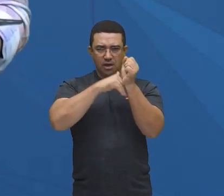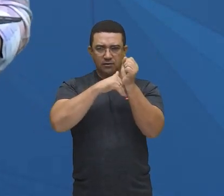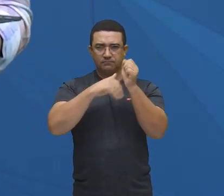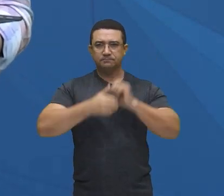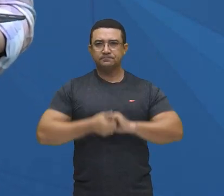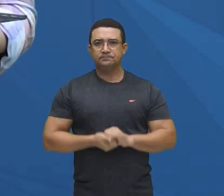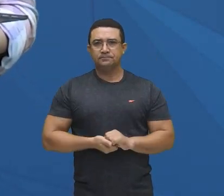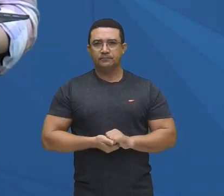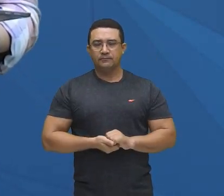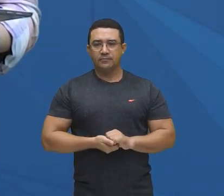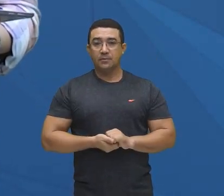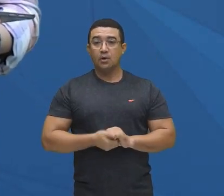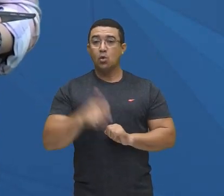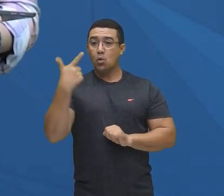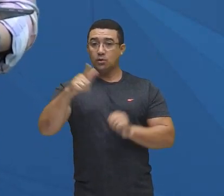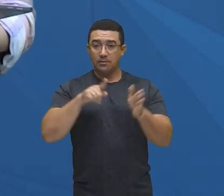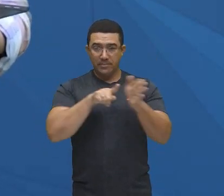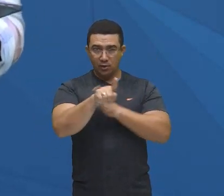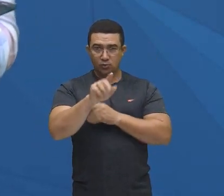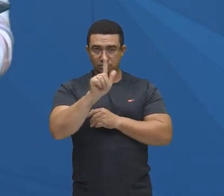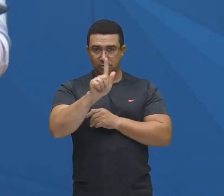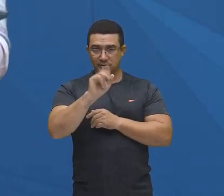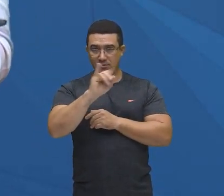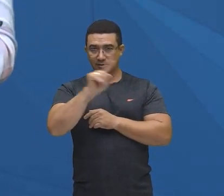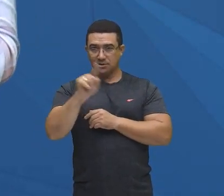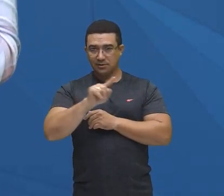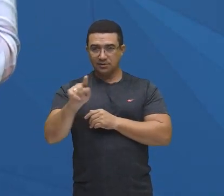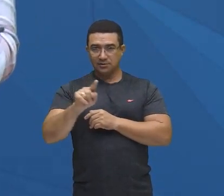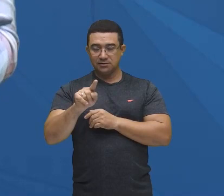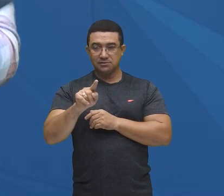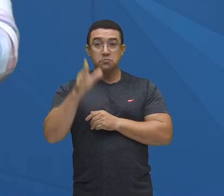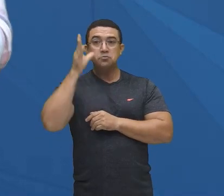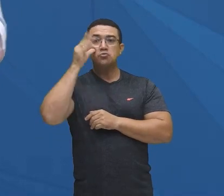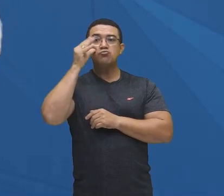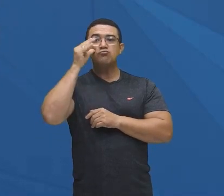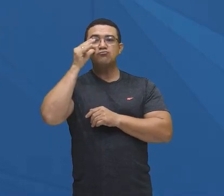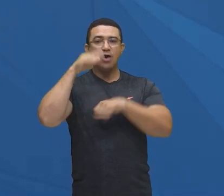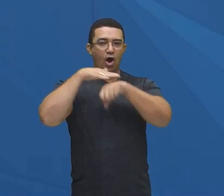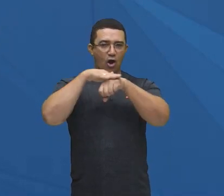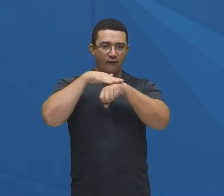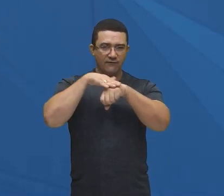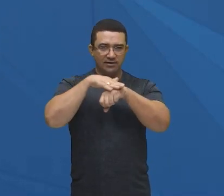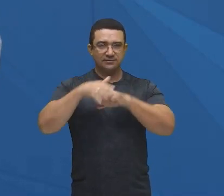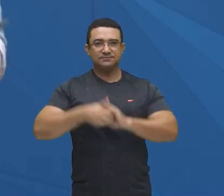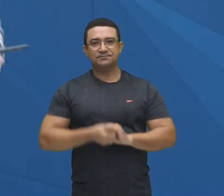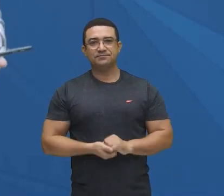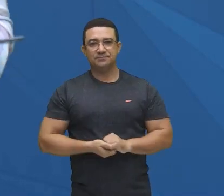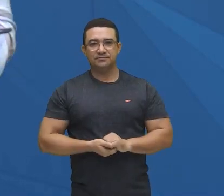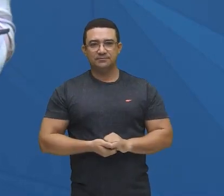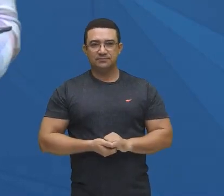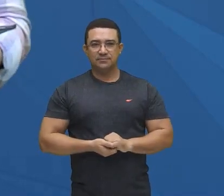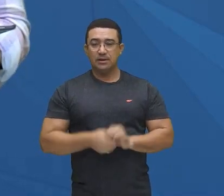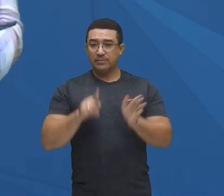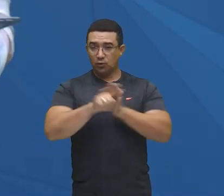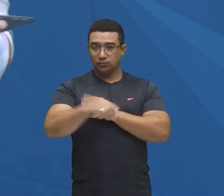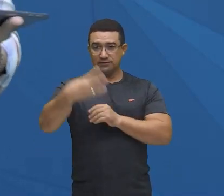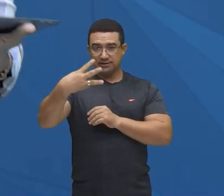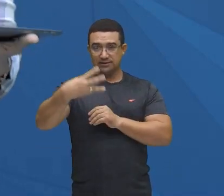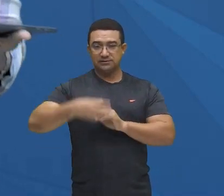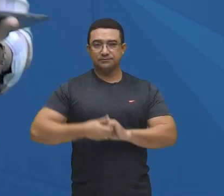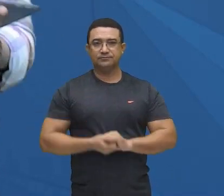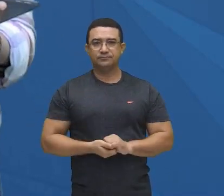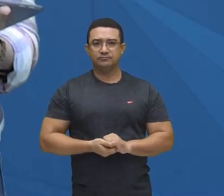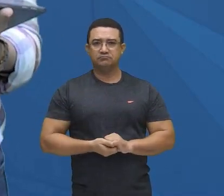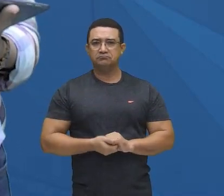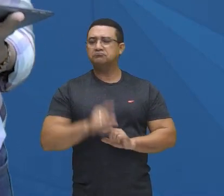Continuando, mais uma pergunta aí no quiz do nosso Espia Essa Conversa, pergunta número 3, vamos lá, ó. Quem